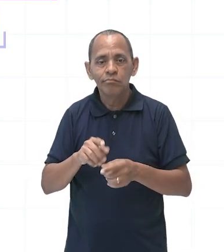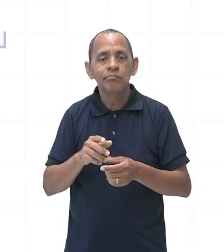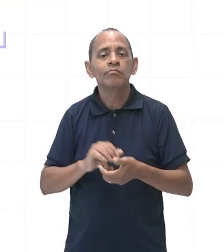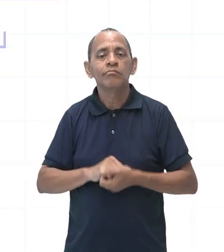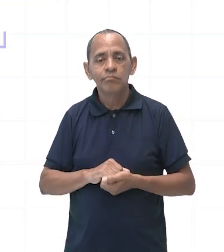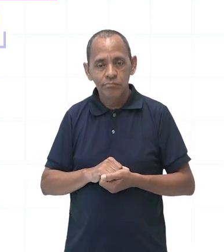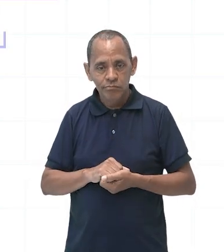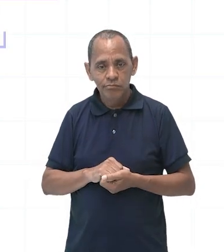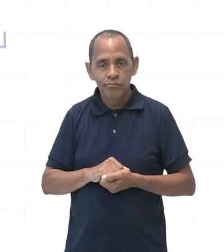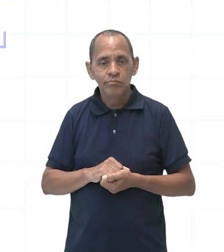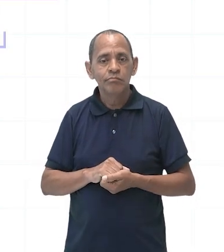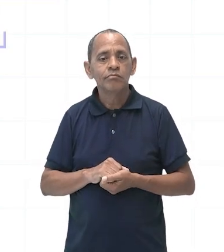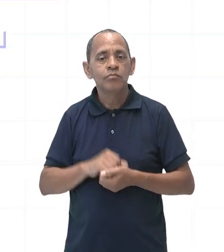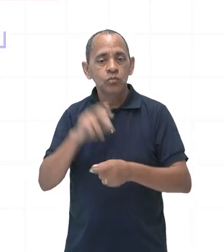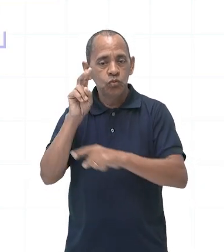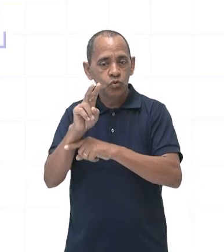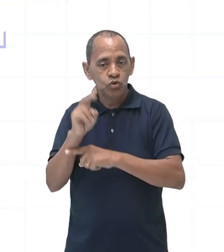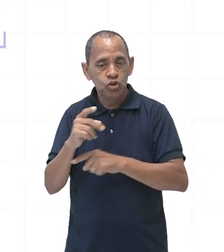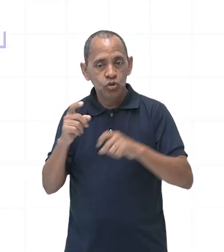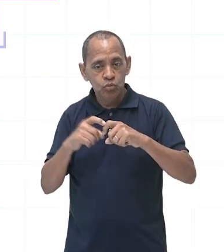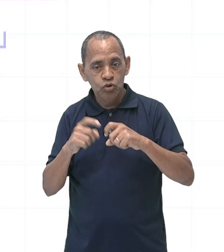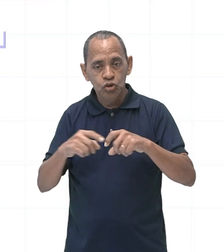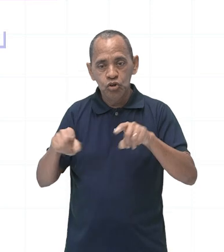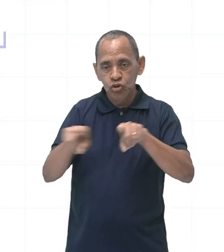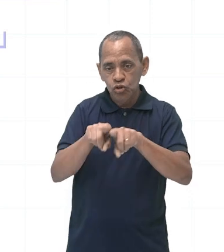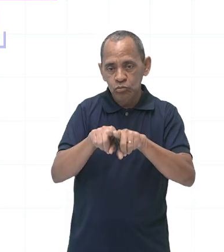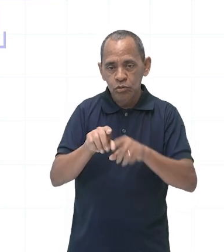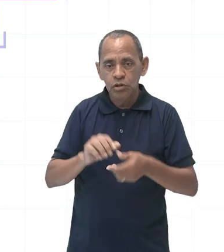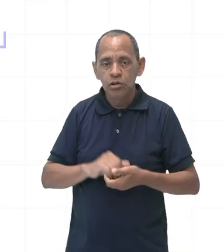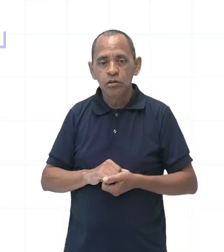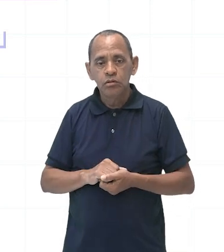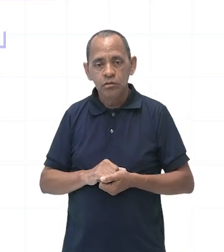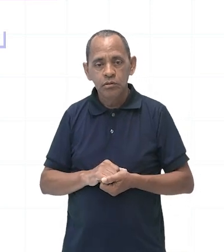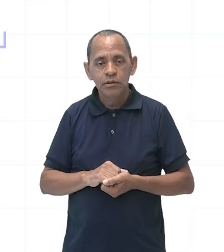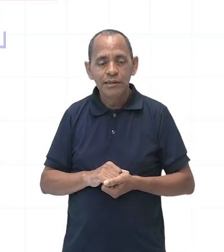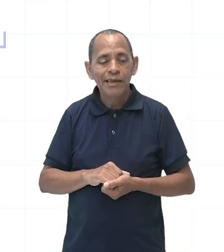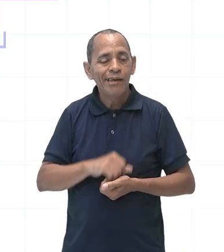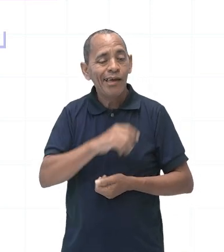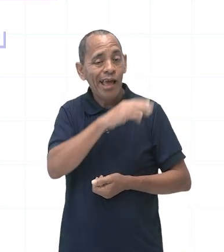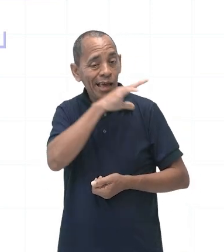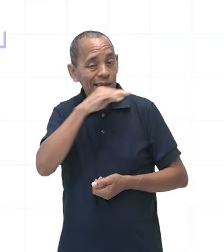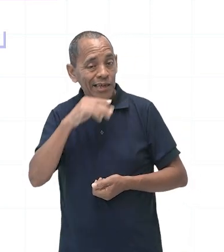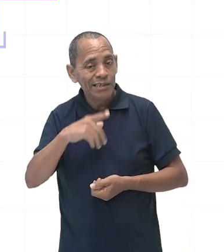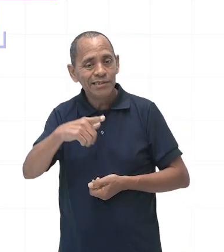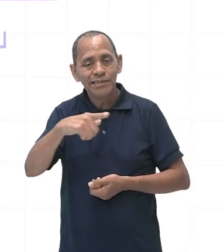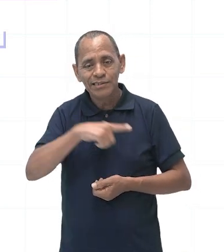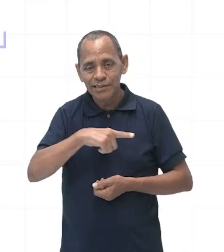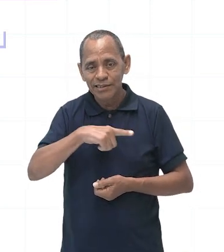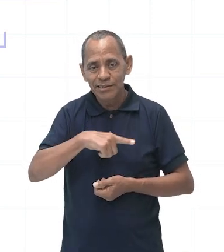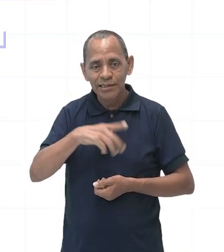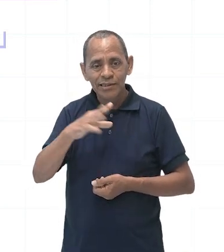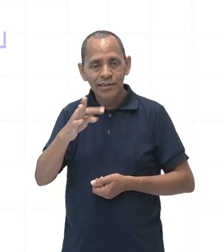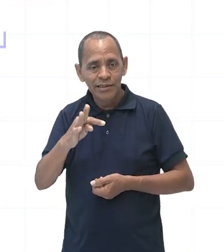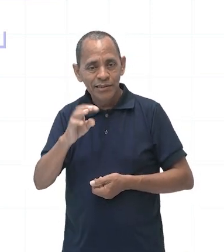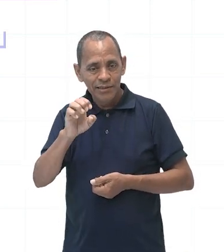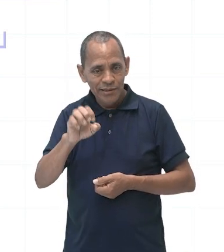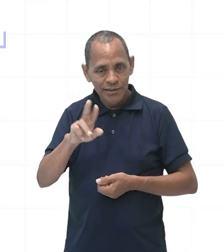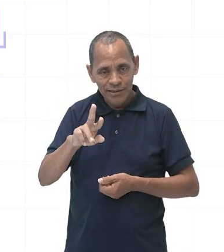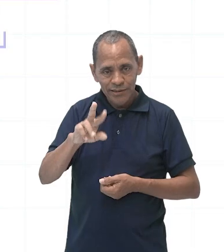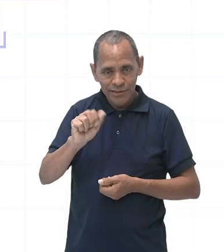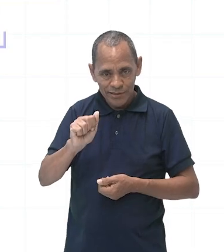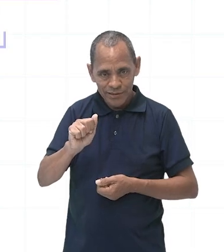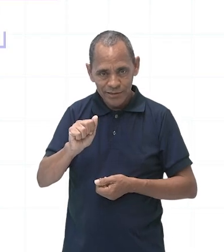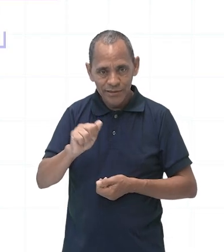médica adequada, toda essa oração, né? O sujeito dessa oração é a criança. E aí vou e digo, essa criança terá.